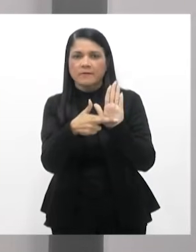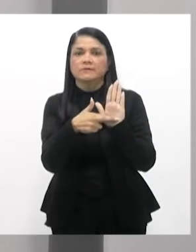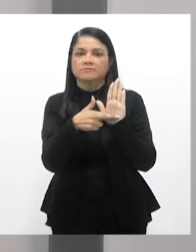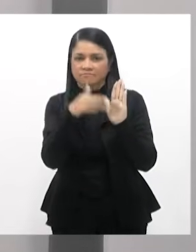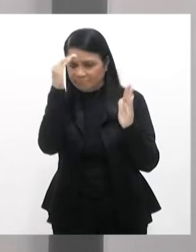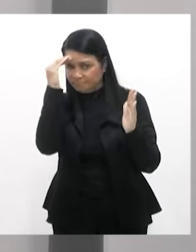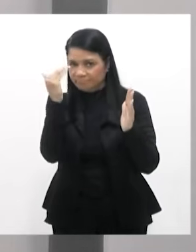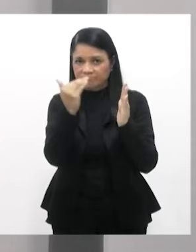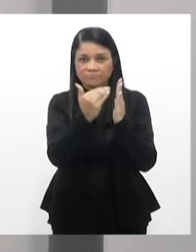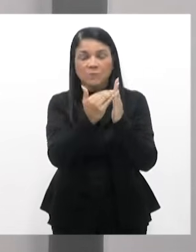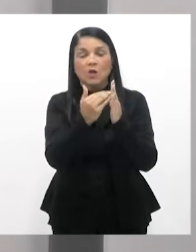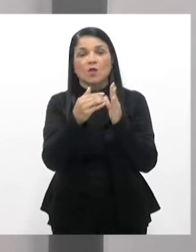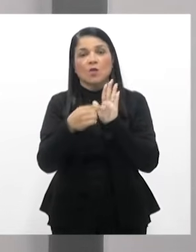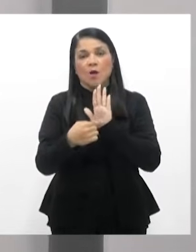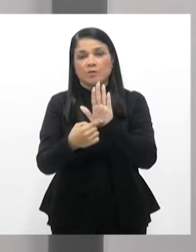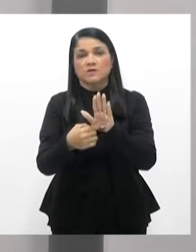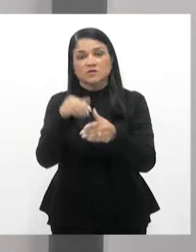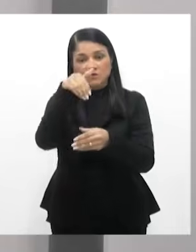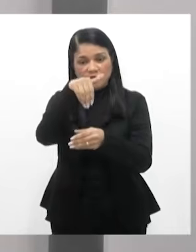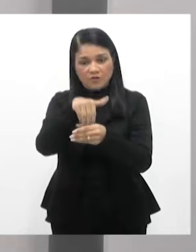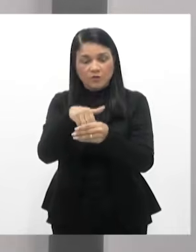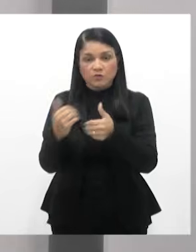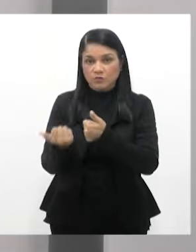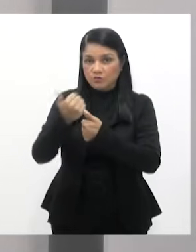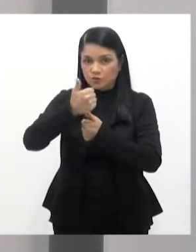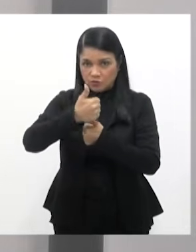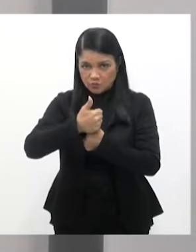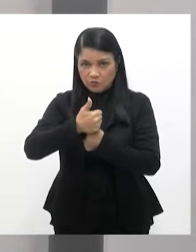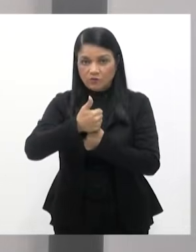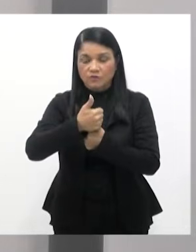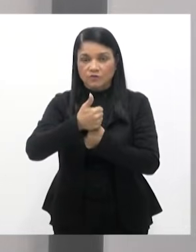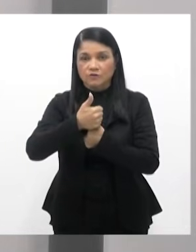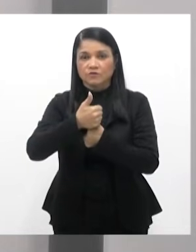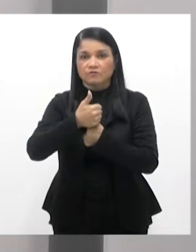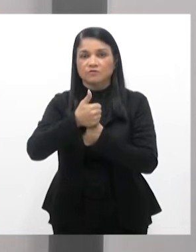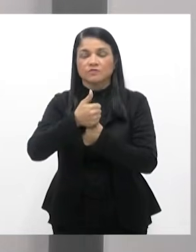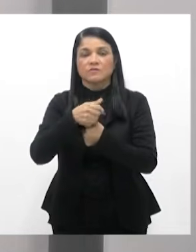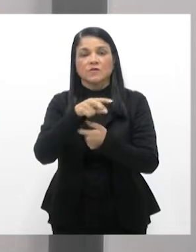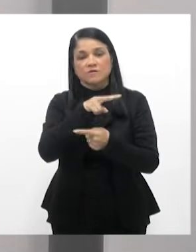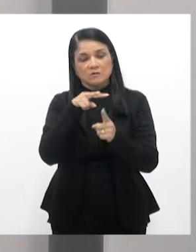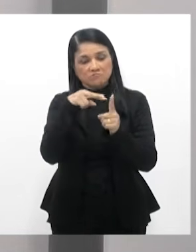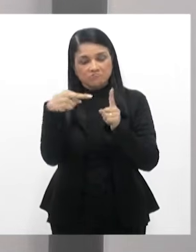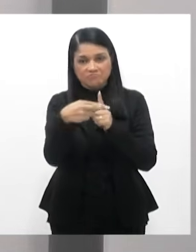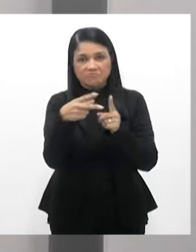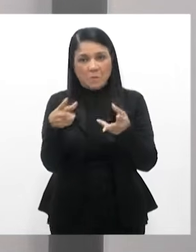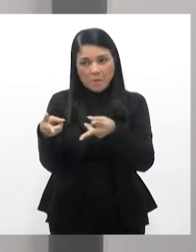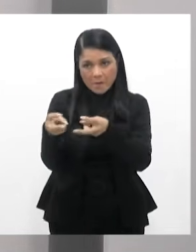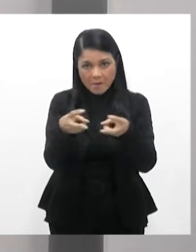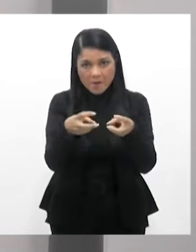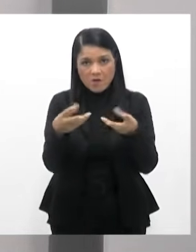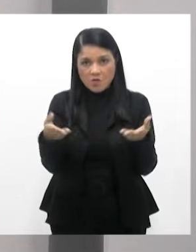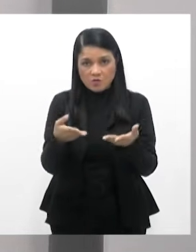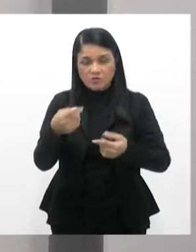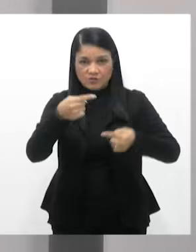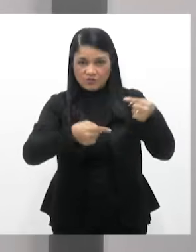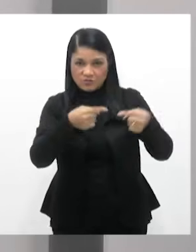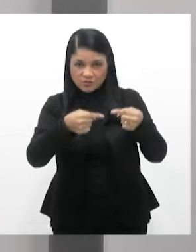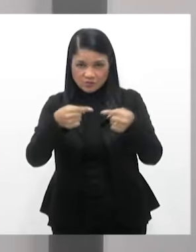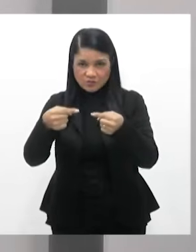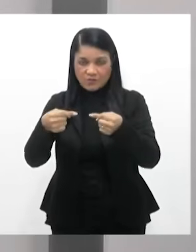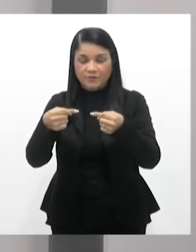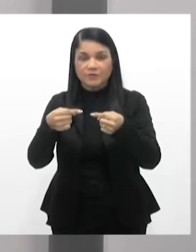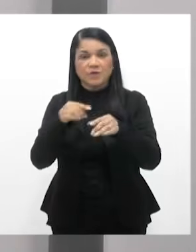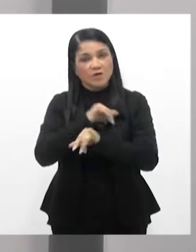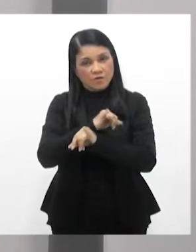forma que eu apresento o voto nesse substitutivo que dei vista a vossas excelências hoje e que é o objeto de discussão, por isso que